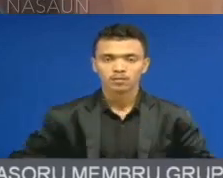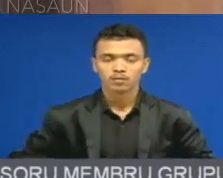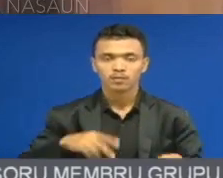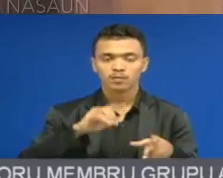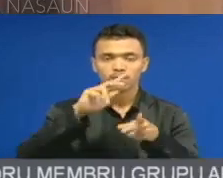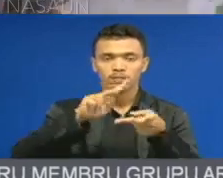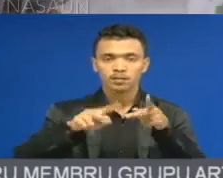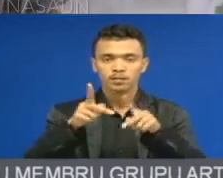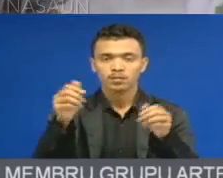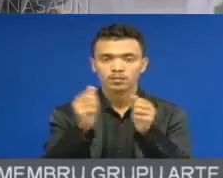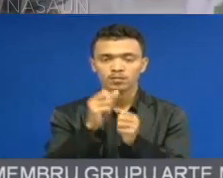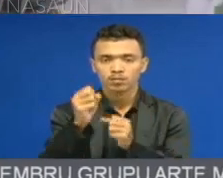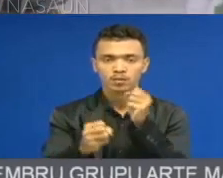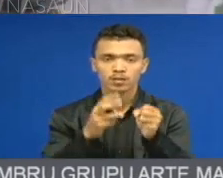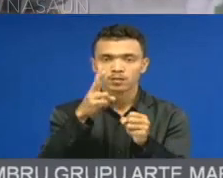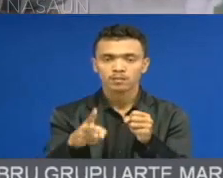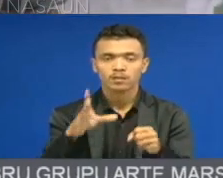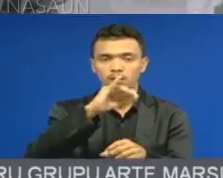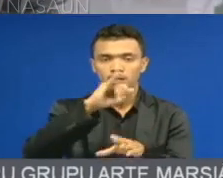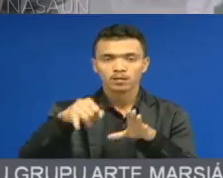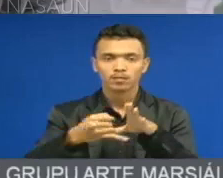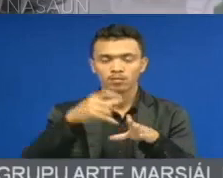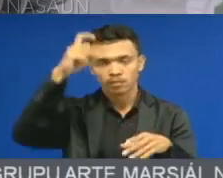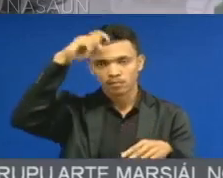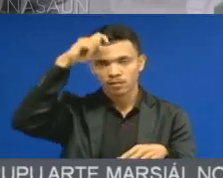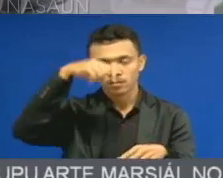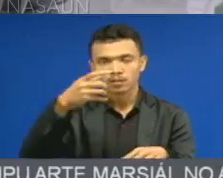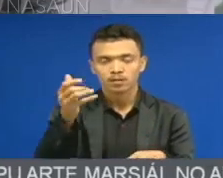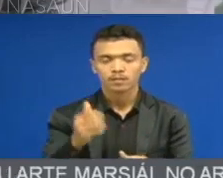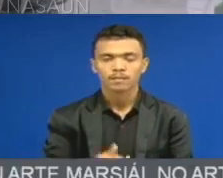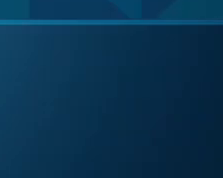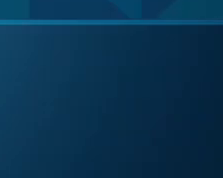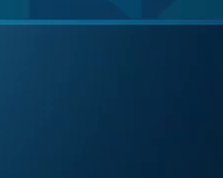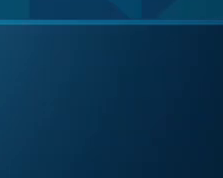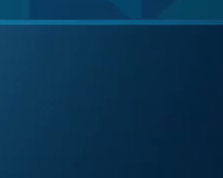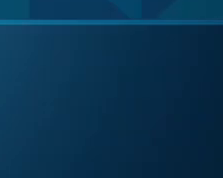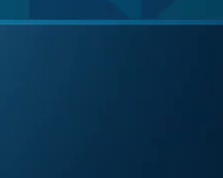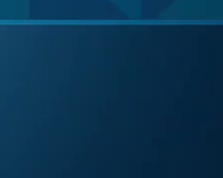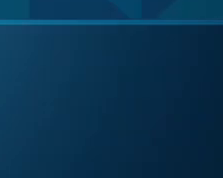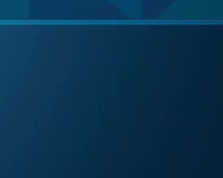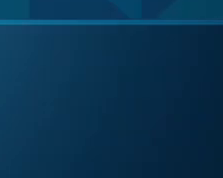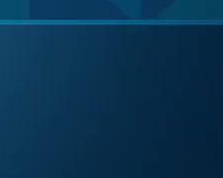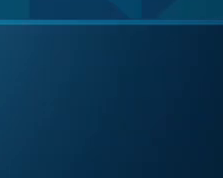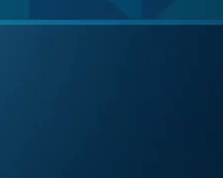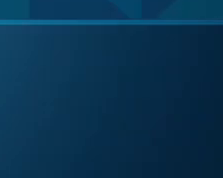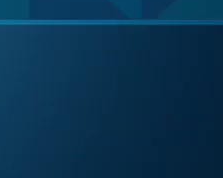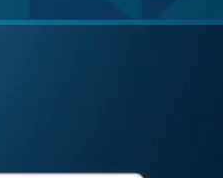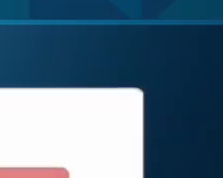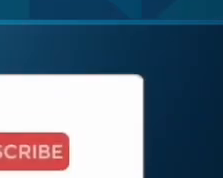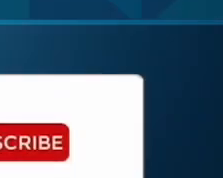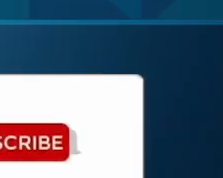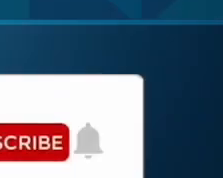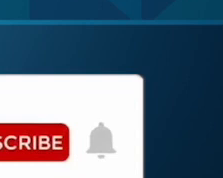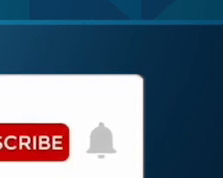inclui acadêmico. Arsenio Soares, Abreu da Costa, ba RTTL. Atu retan informação